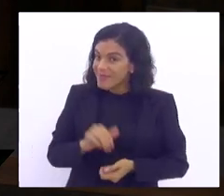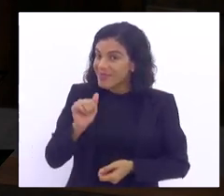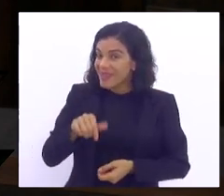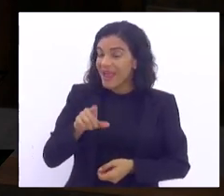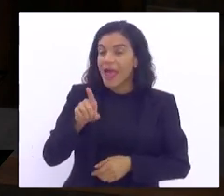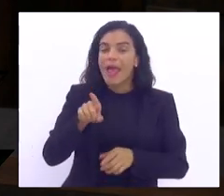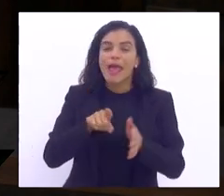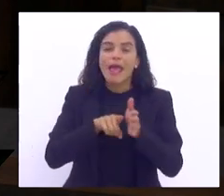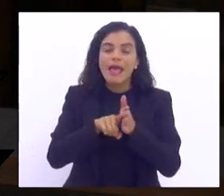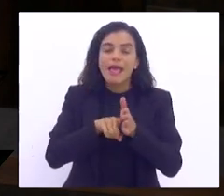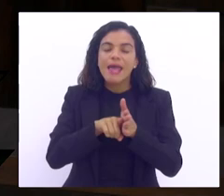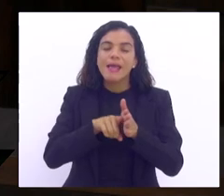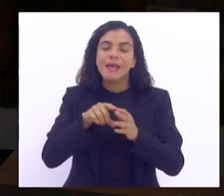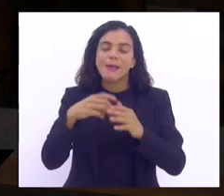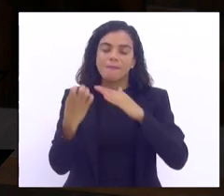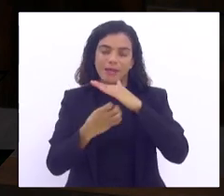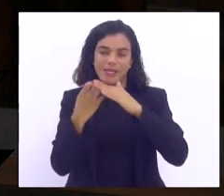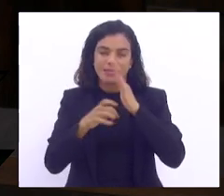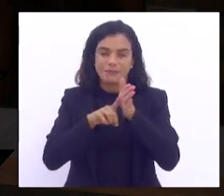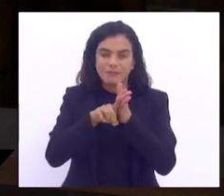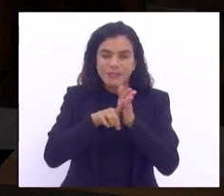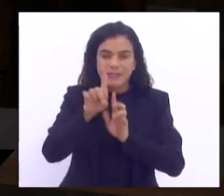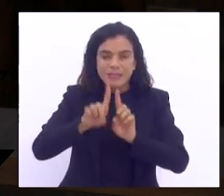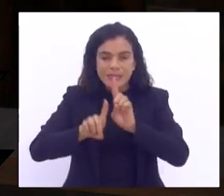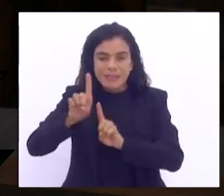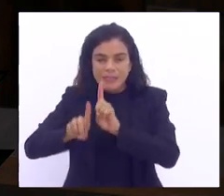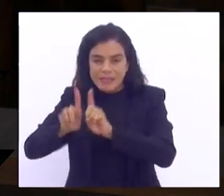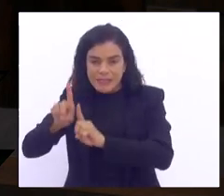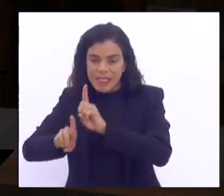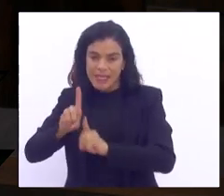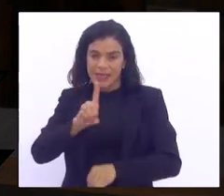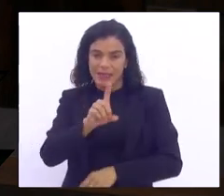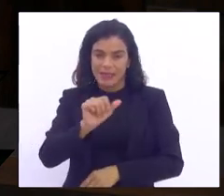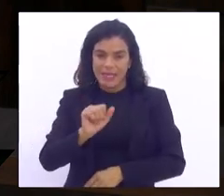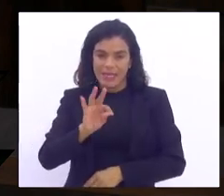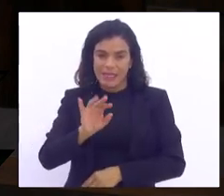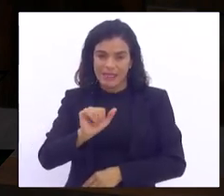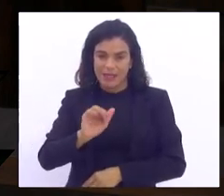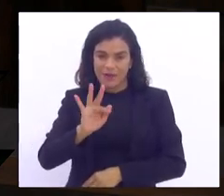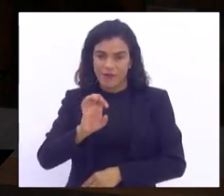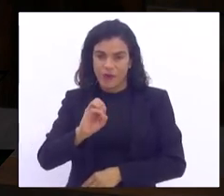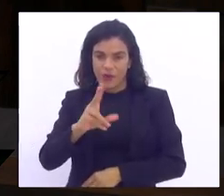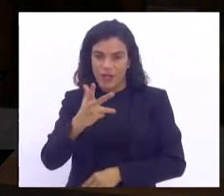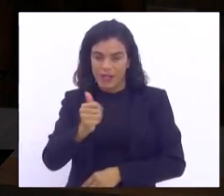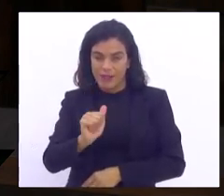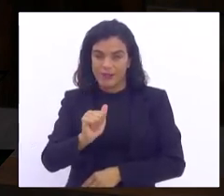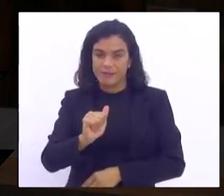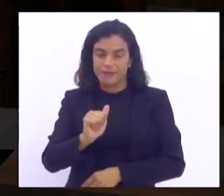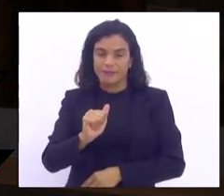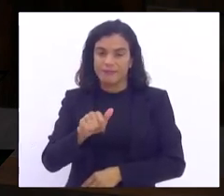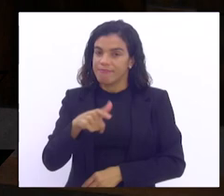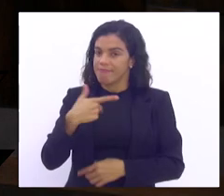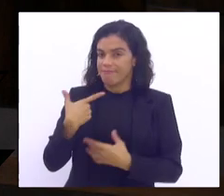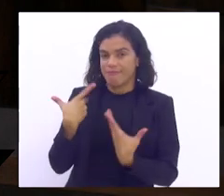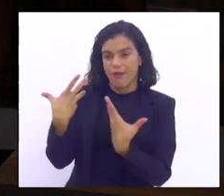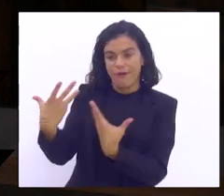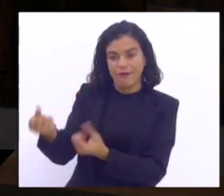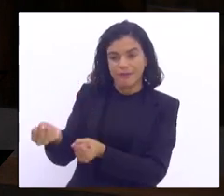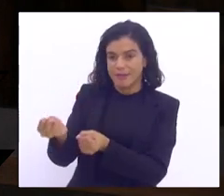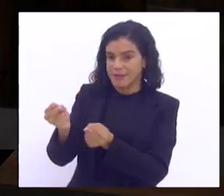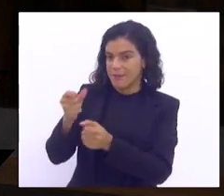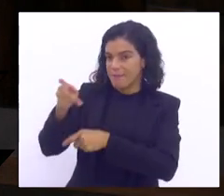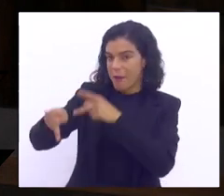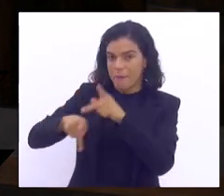hein? 92% não são favoráveis à liberação total do aborto. E